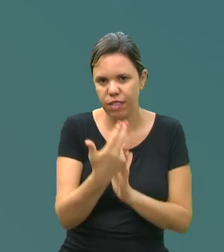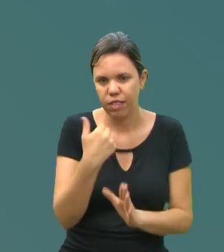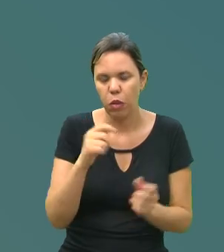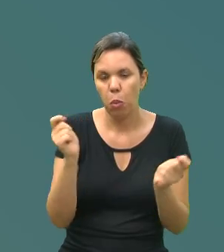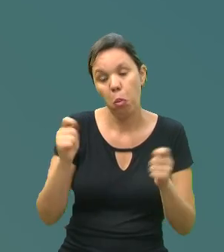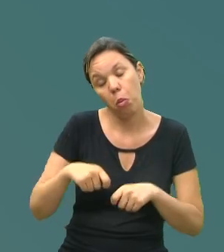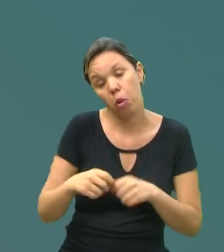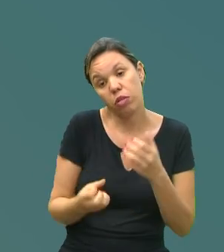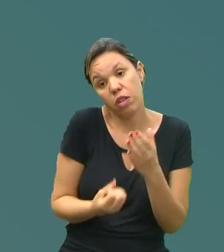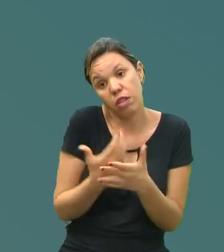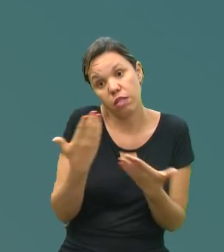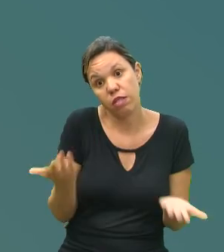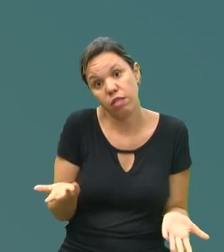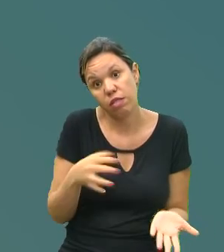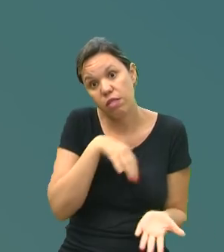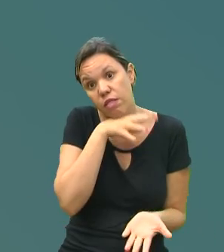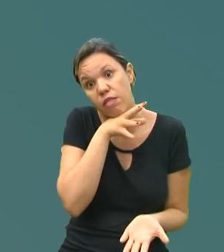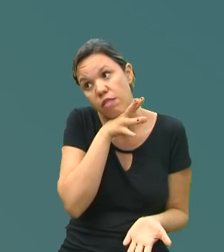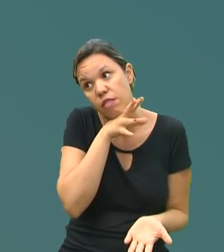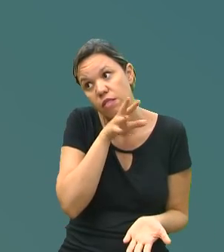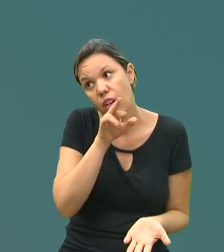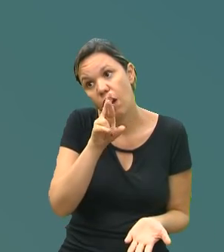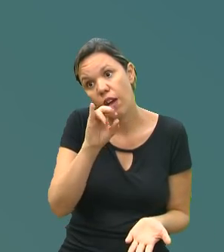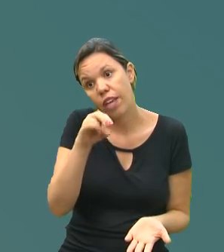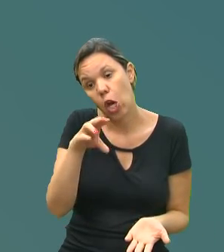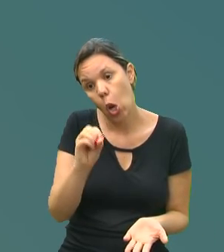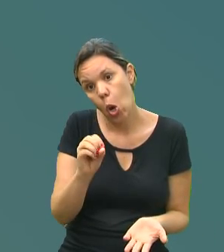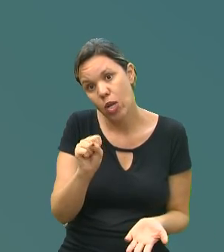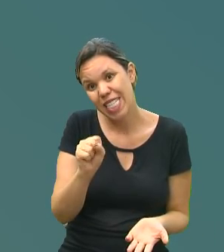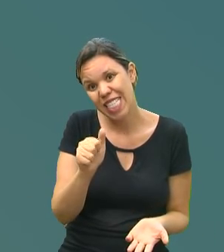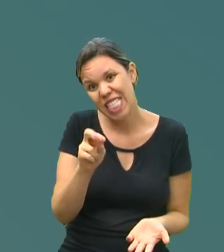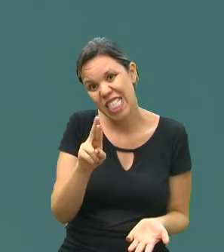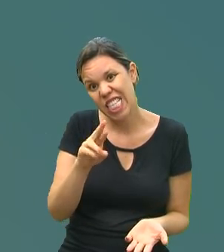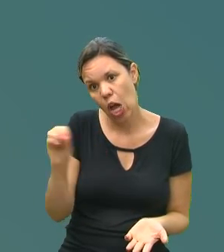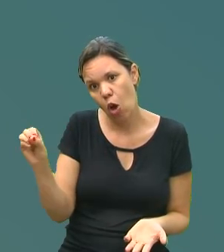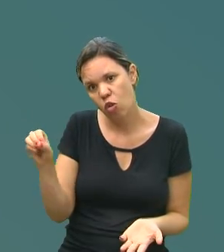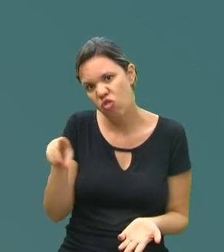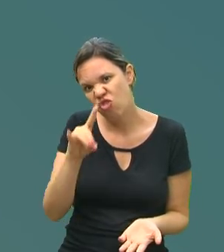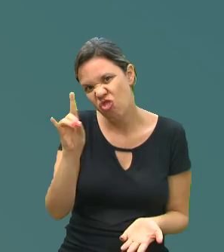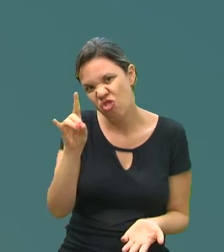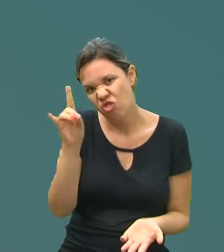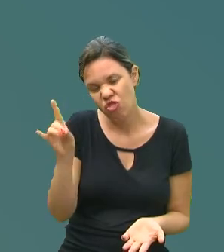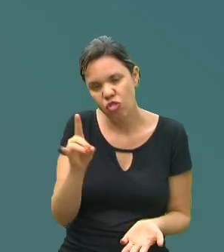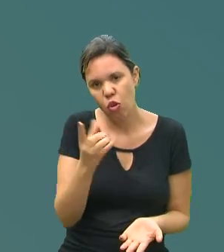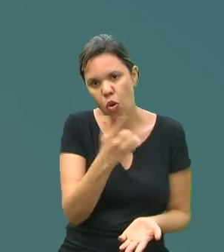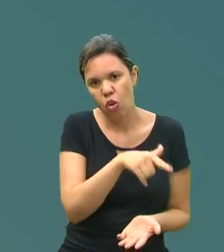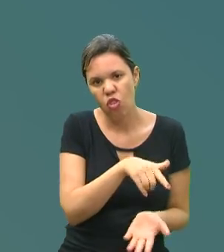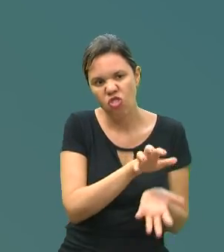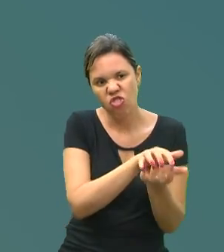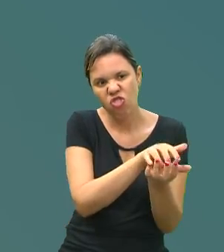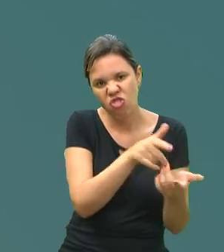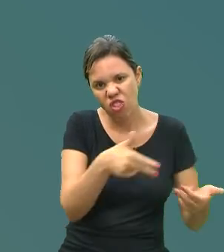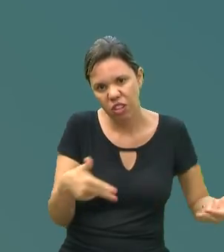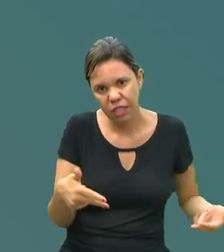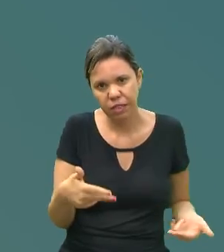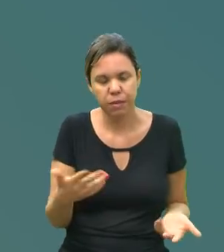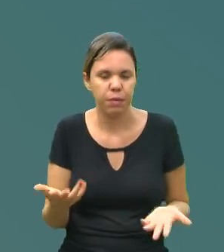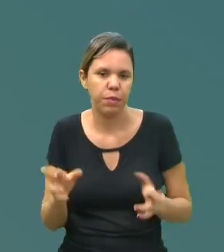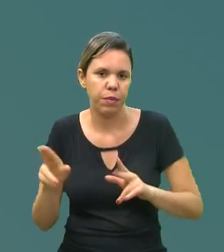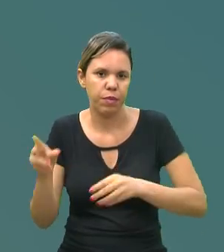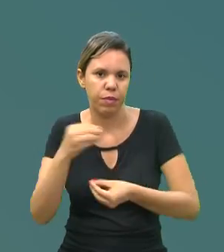digital do que poderia ter sido o rincossauro, que é, na verdade, uma mistura de dinossauro com crocodilo, com alguma